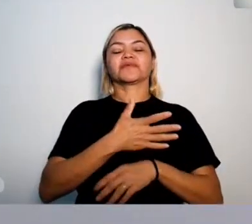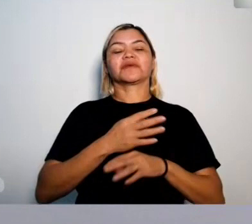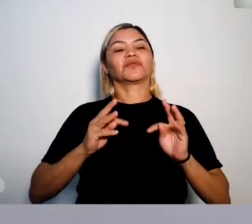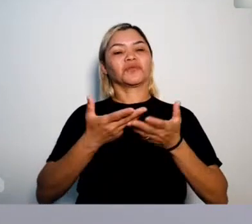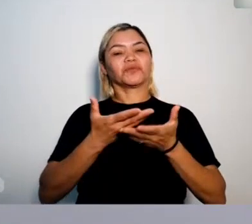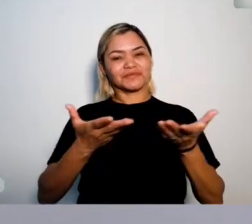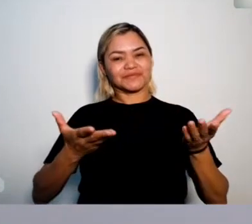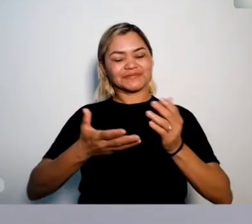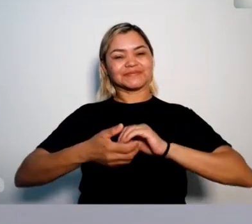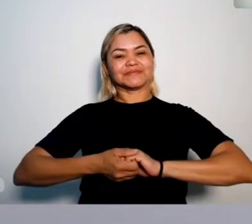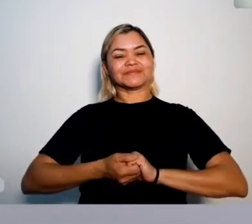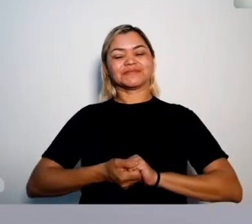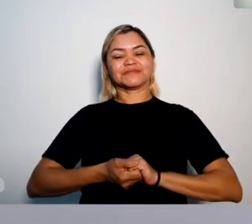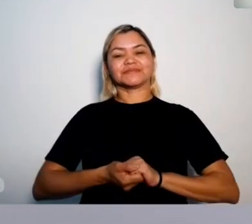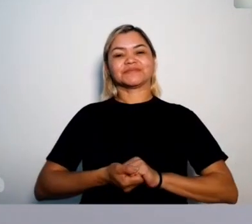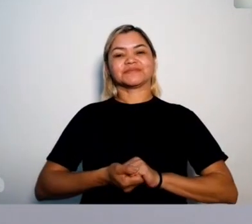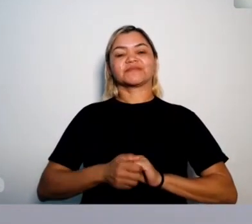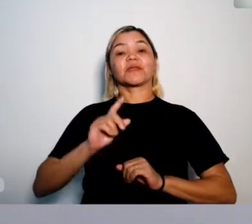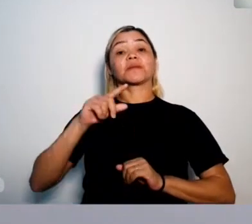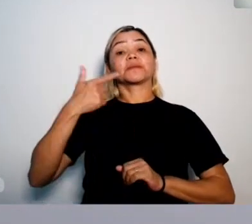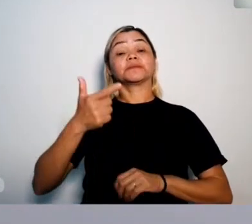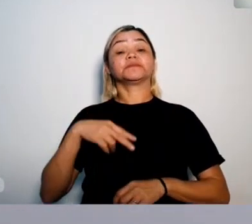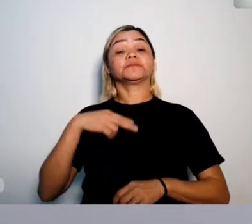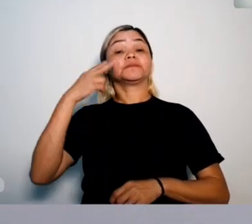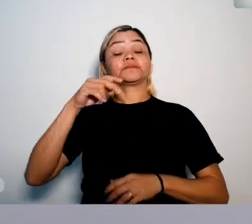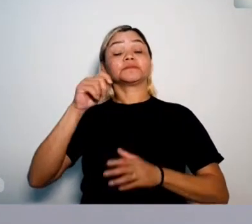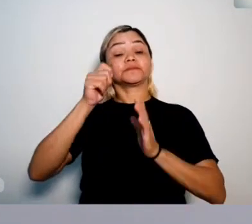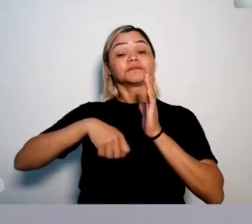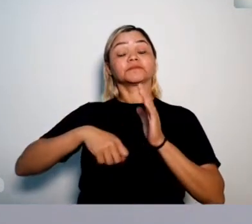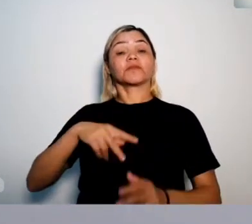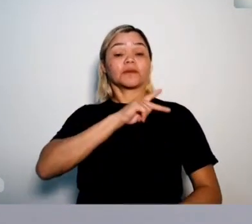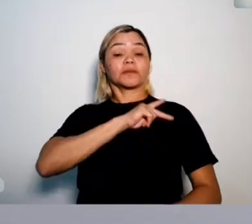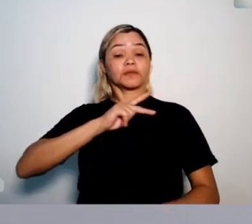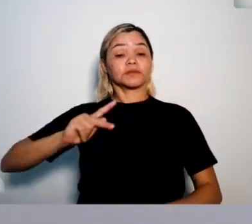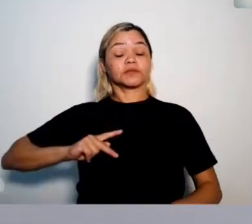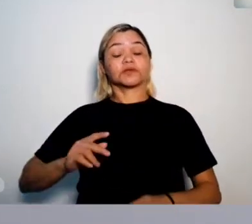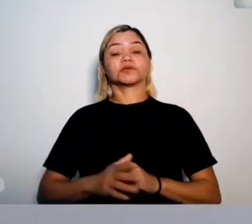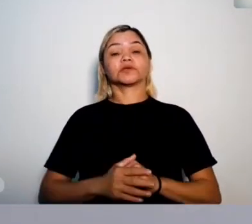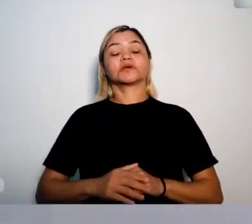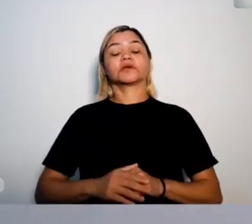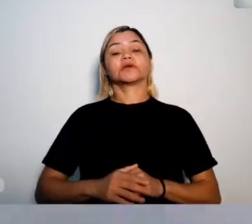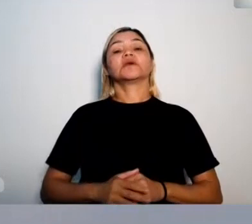Próximo vereador inscrito, presidente desta casa, vereador Carreira.